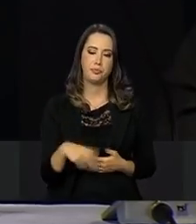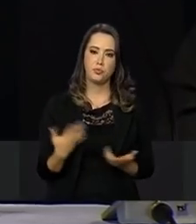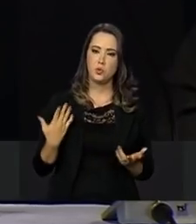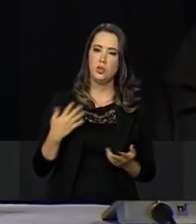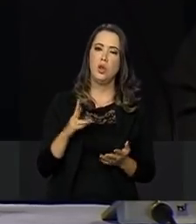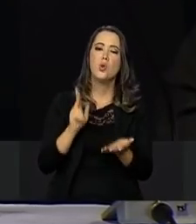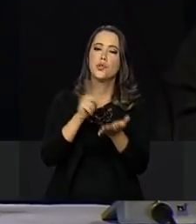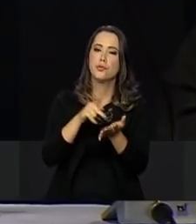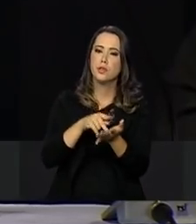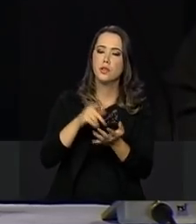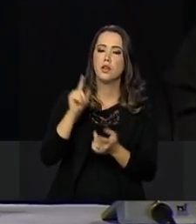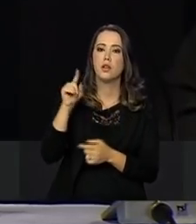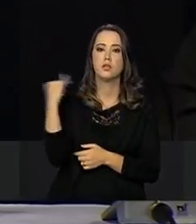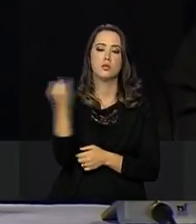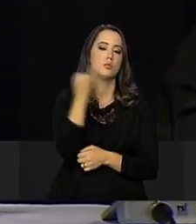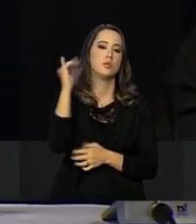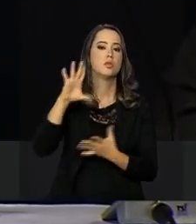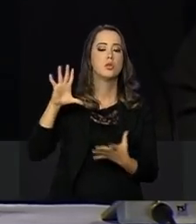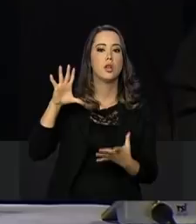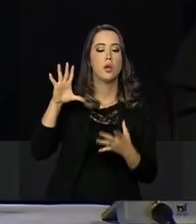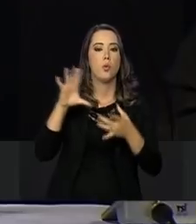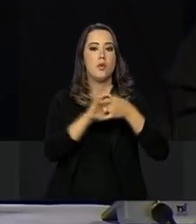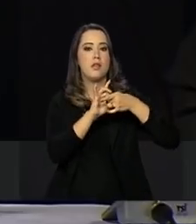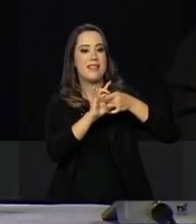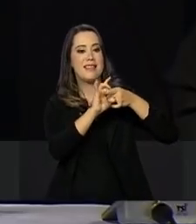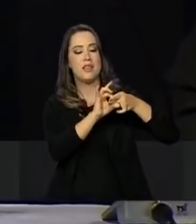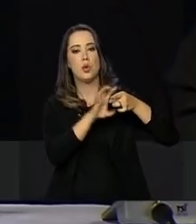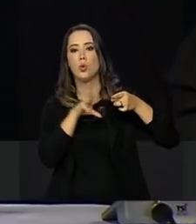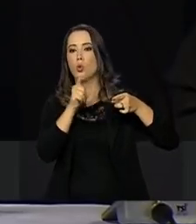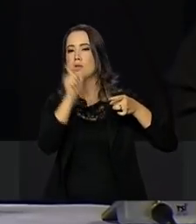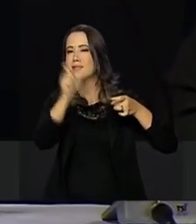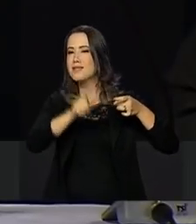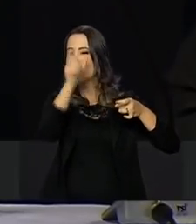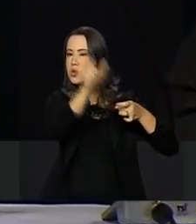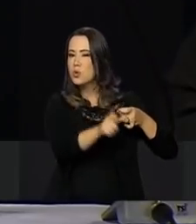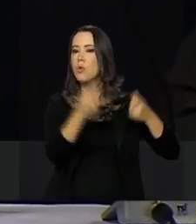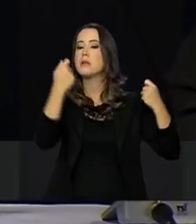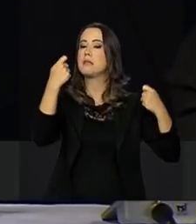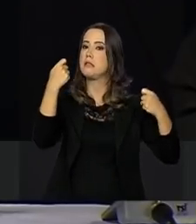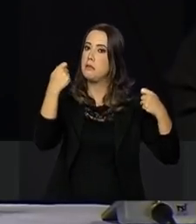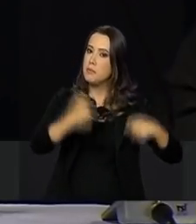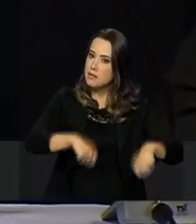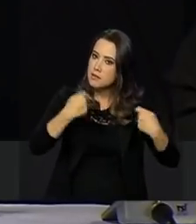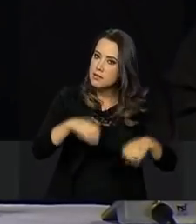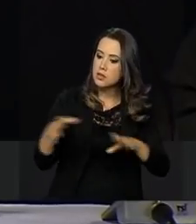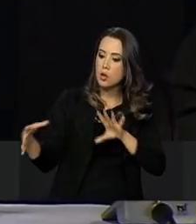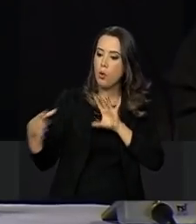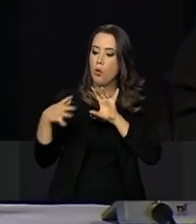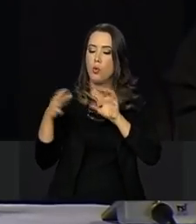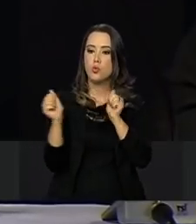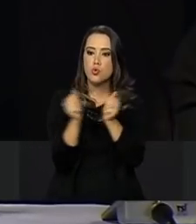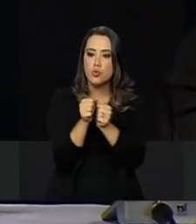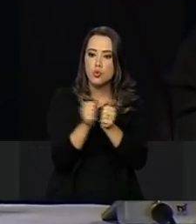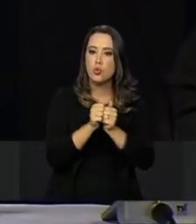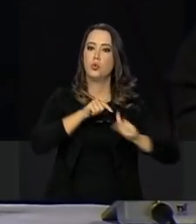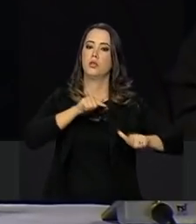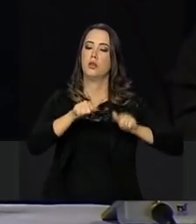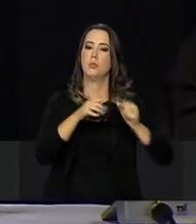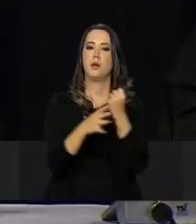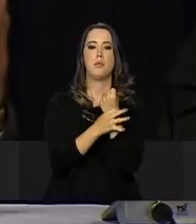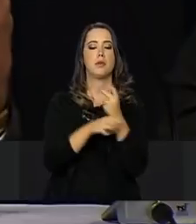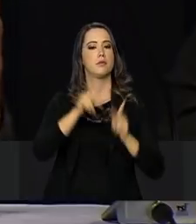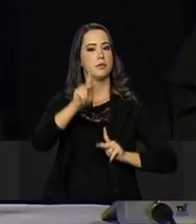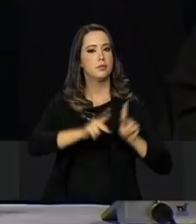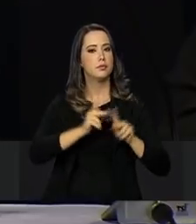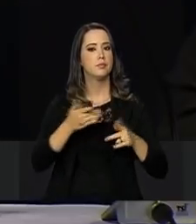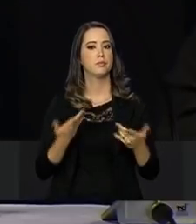ou devam participar da questão da segurança pública. E eu vou aproveitar as suas palavras para dizer que é interessante quando